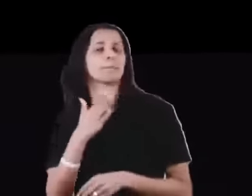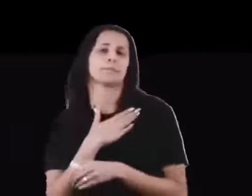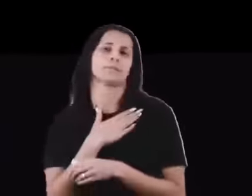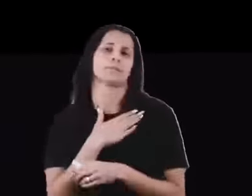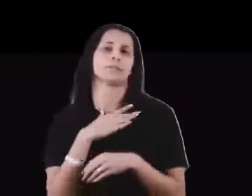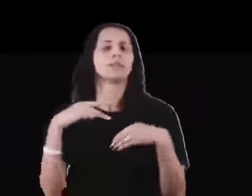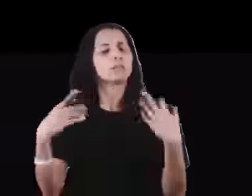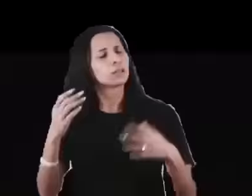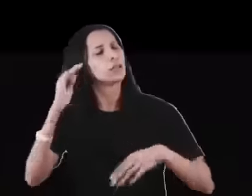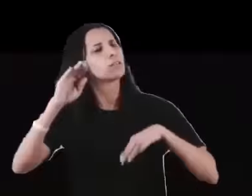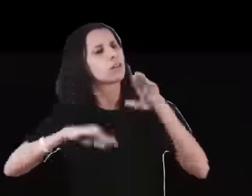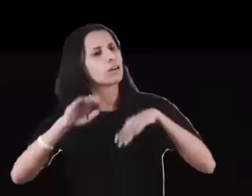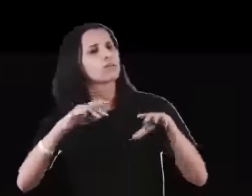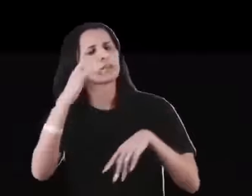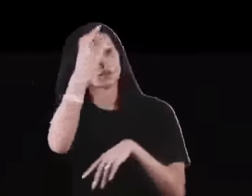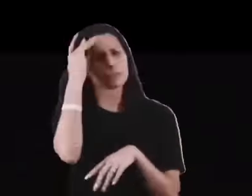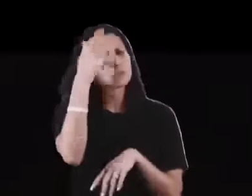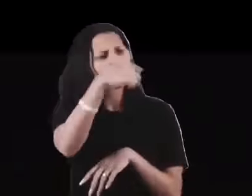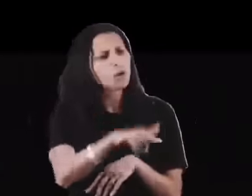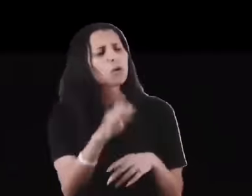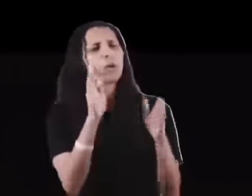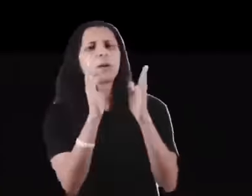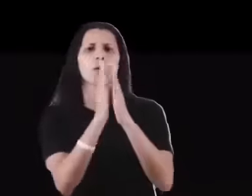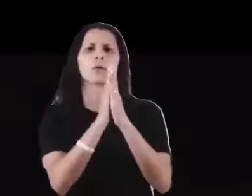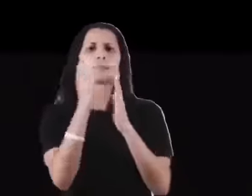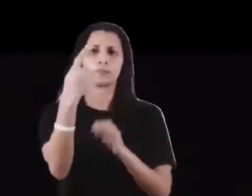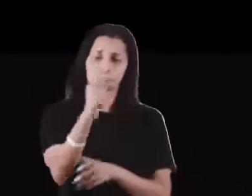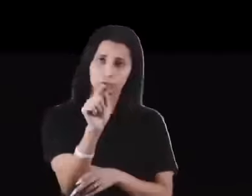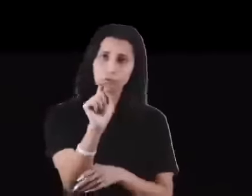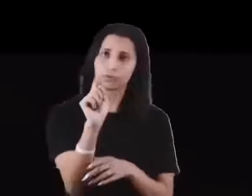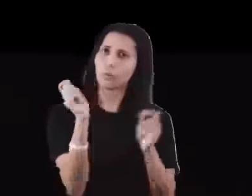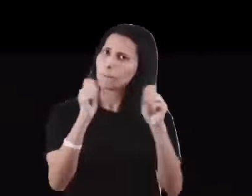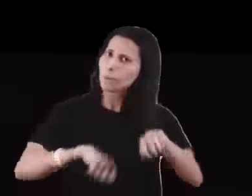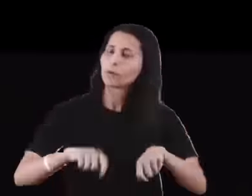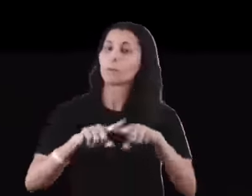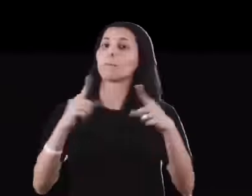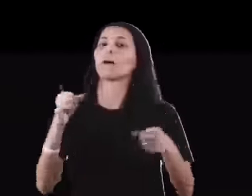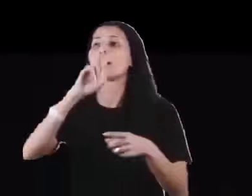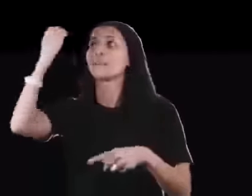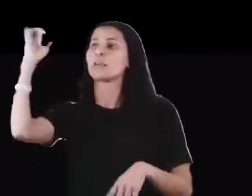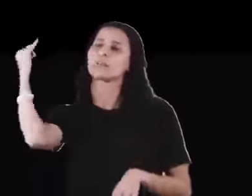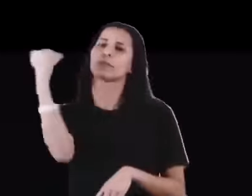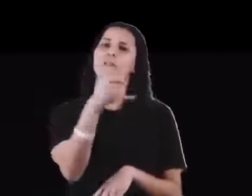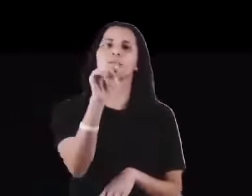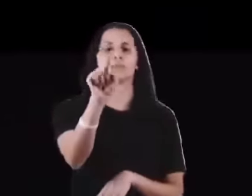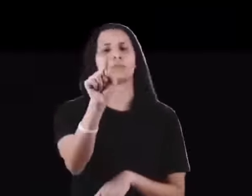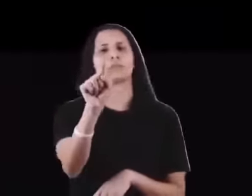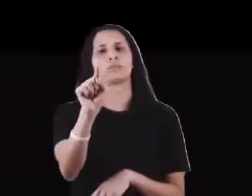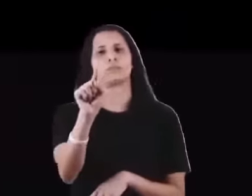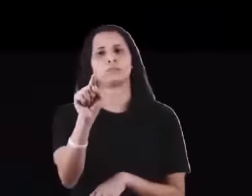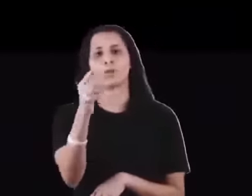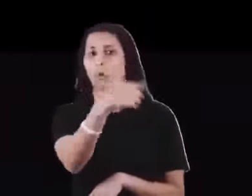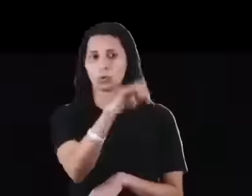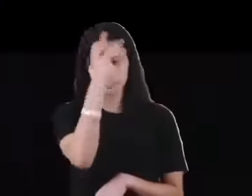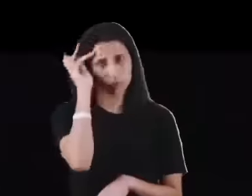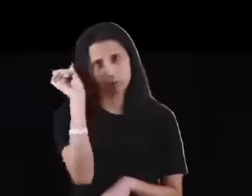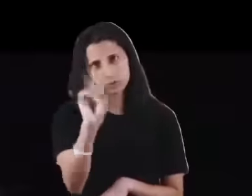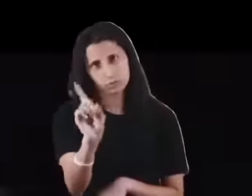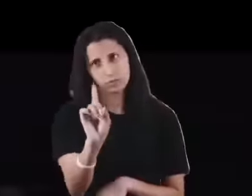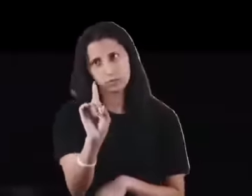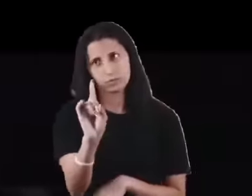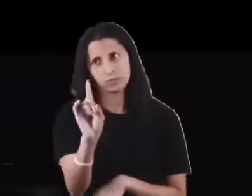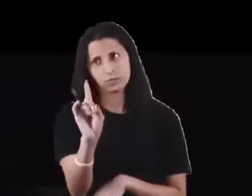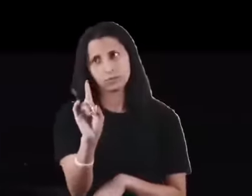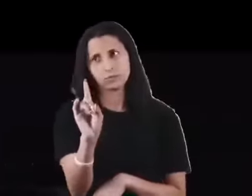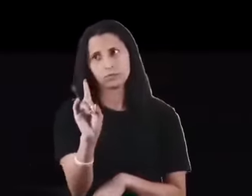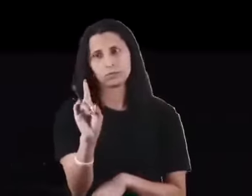orar por você você pode até pedir oração pelos outros mas quando eu quiser falar eu já falei com você vai ver quem tem que tomar decisões você não intenção não porque tem gente que